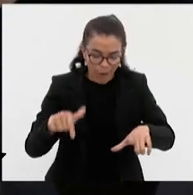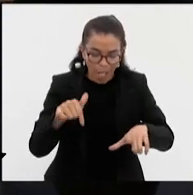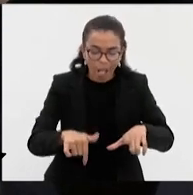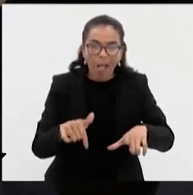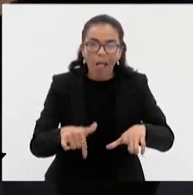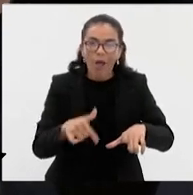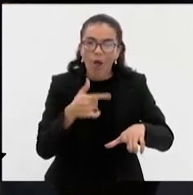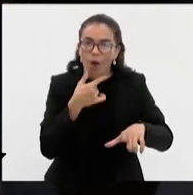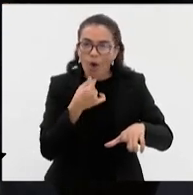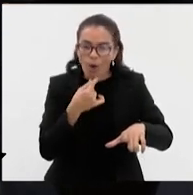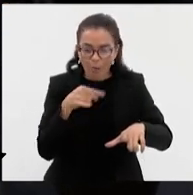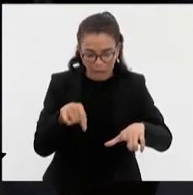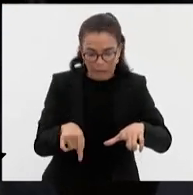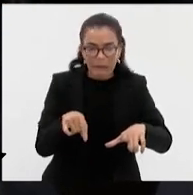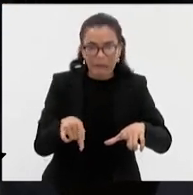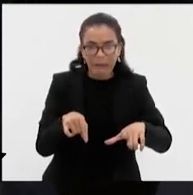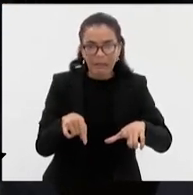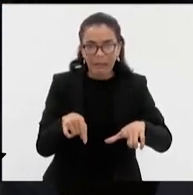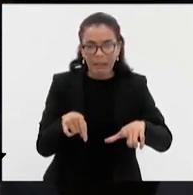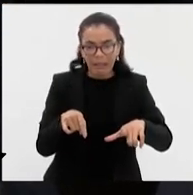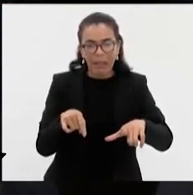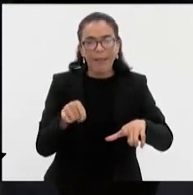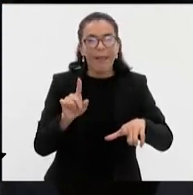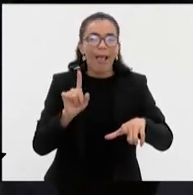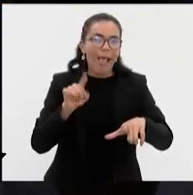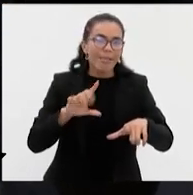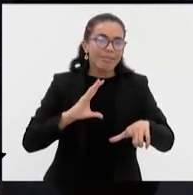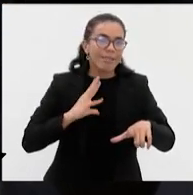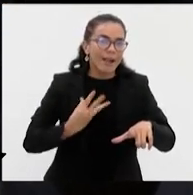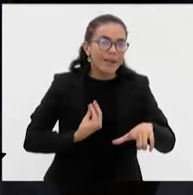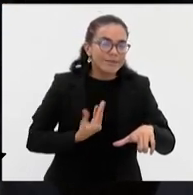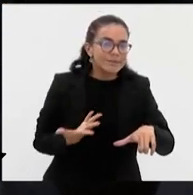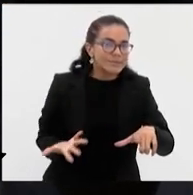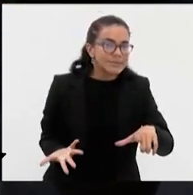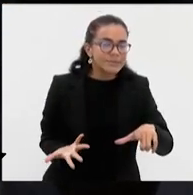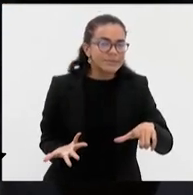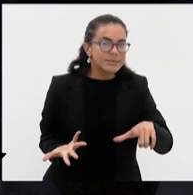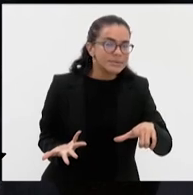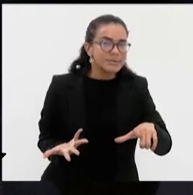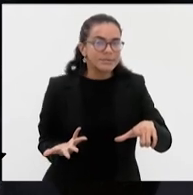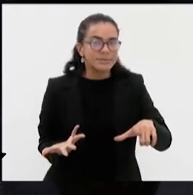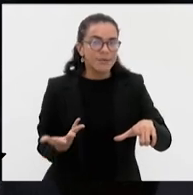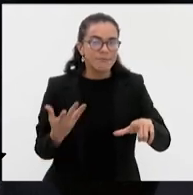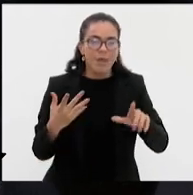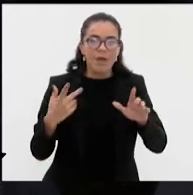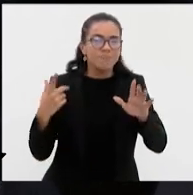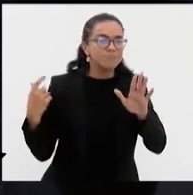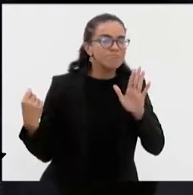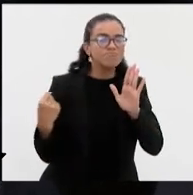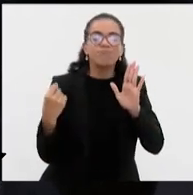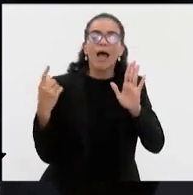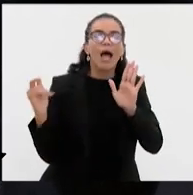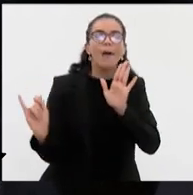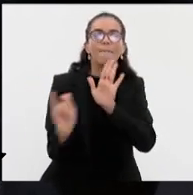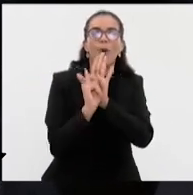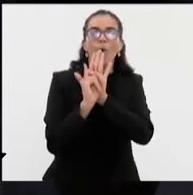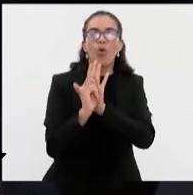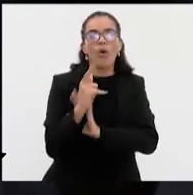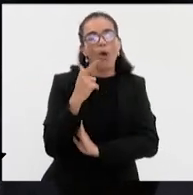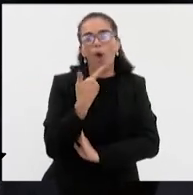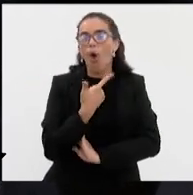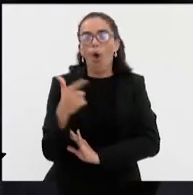Qual é o sexo biológico? O que nasceu, o que a pessoa assumiu perante a própria vida? Então, é um